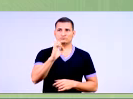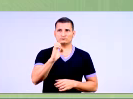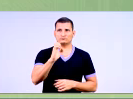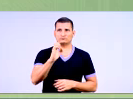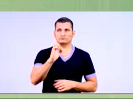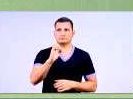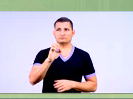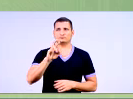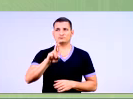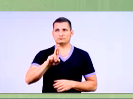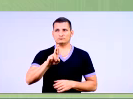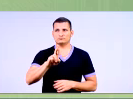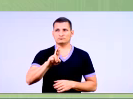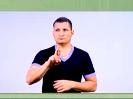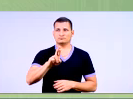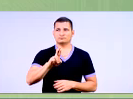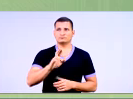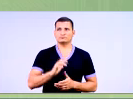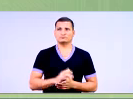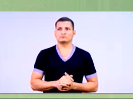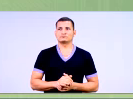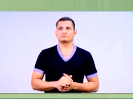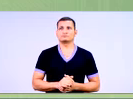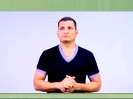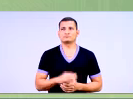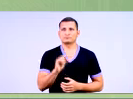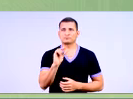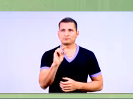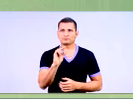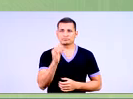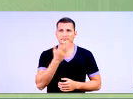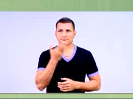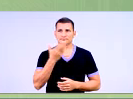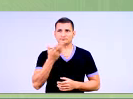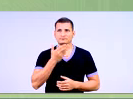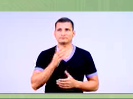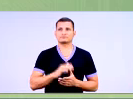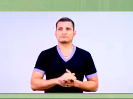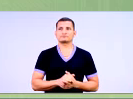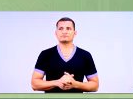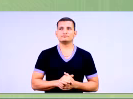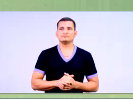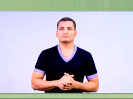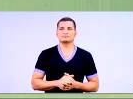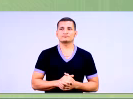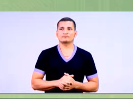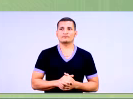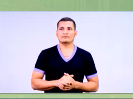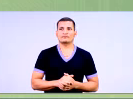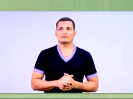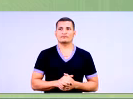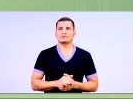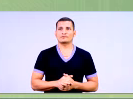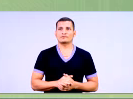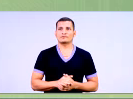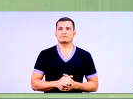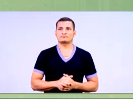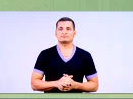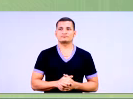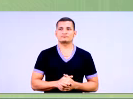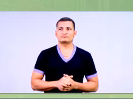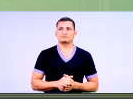duas letrinhas, o E e o R. Ficou um pouquinho apagado ali, mas a professora vai